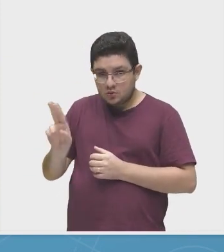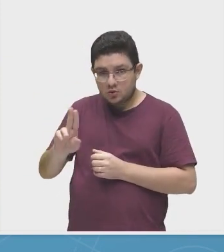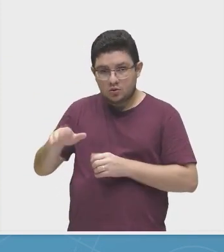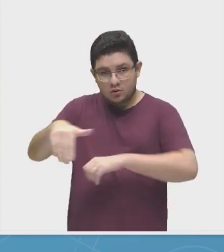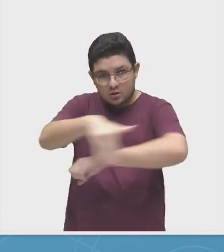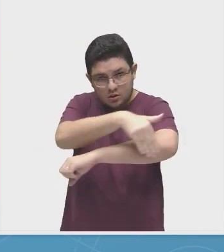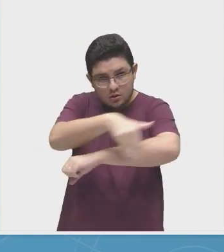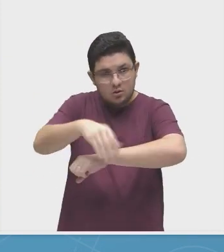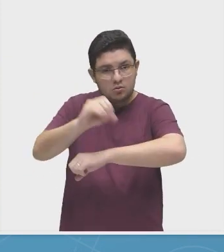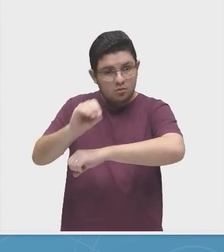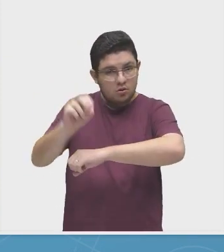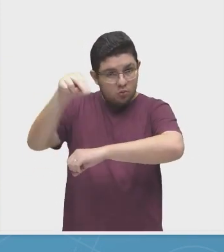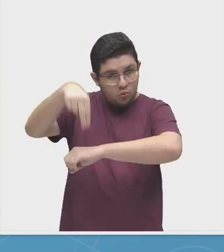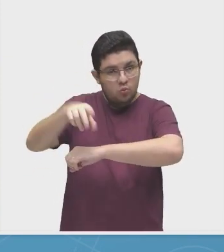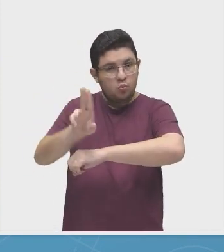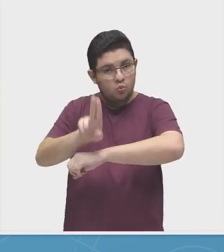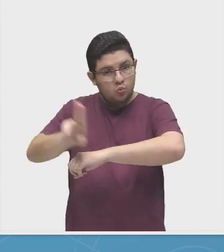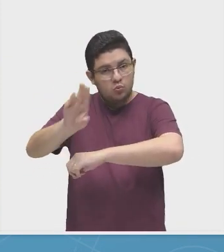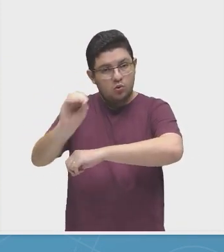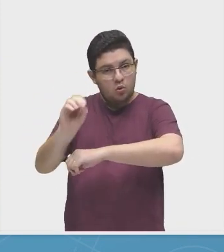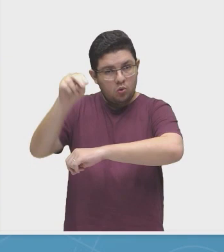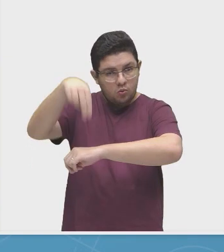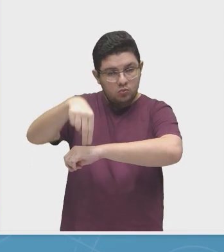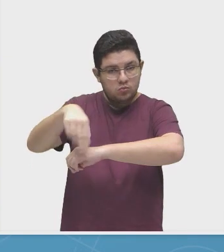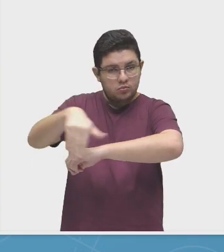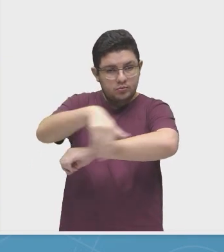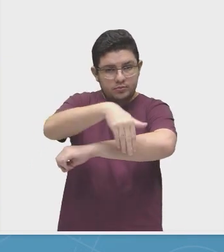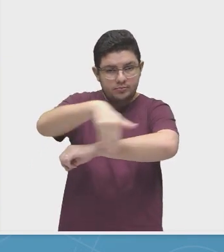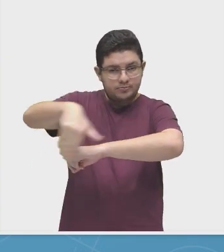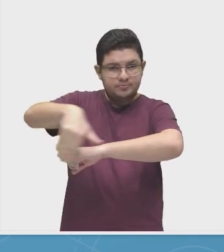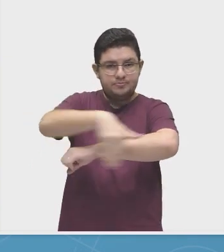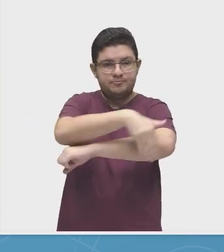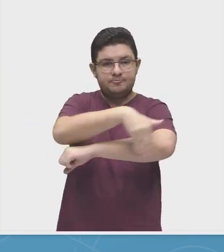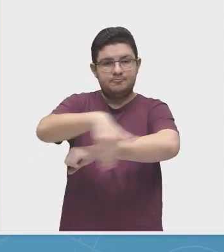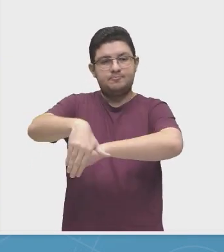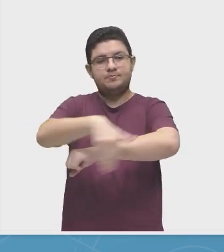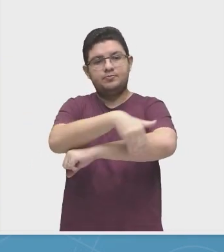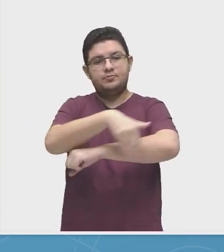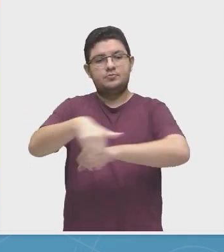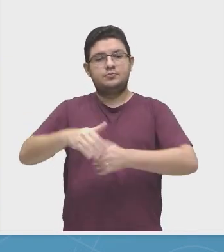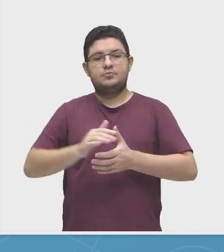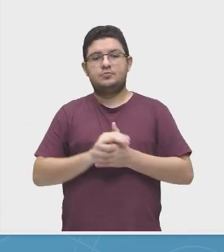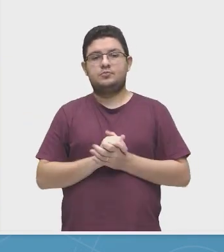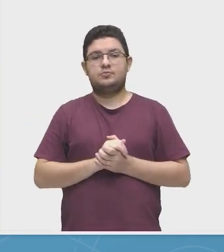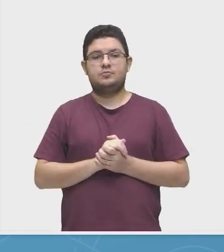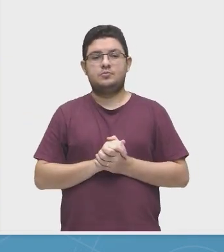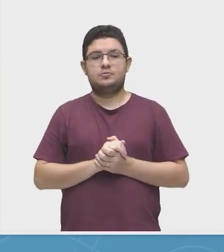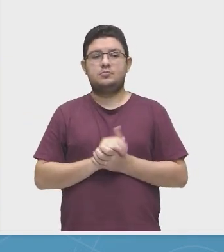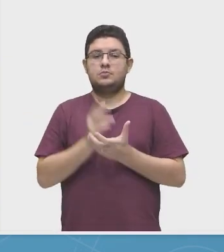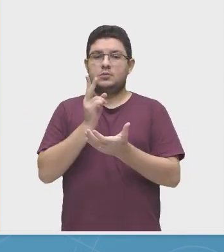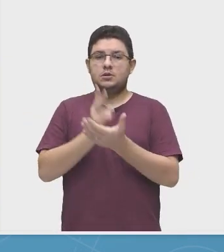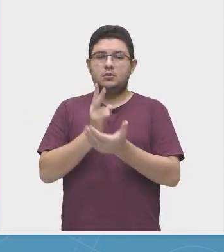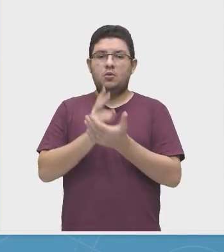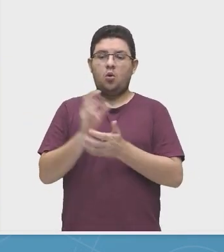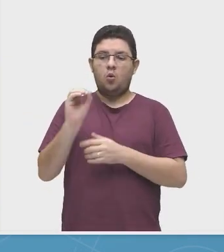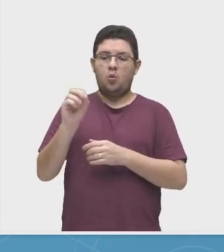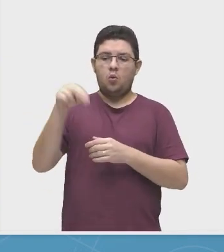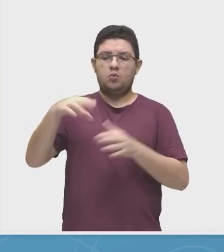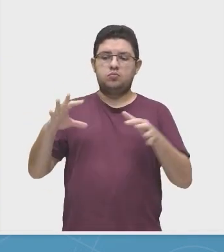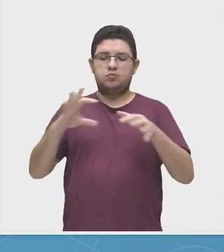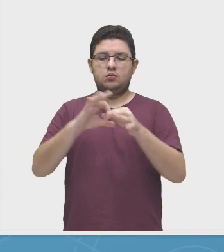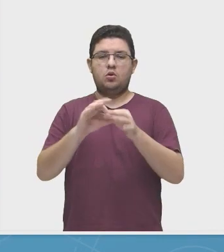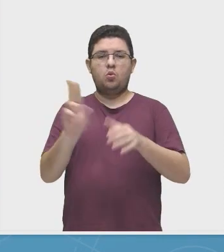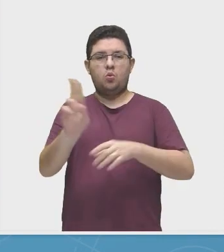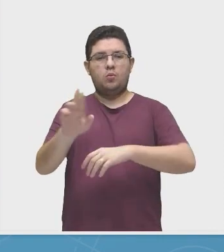Street. Sempre com a rua eu vou utilizar a preposição on Valdomiro Lustosa Street.